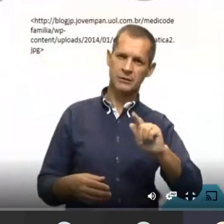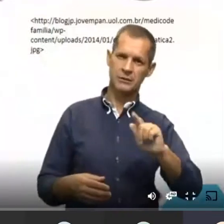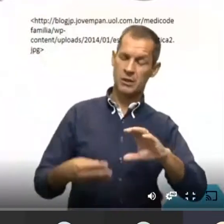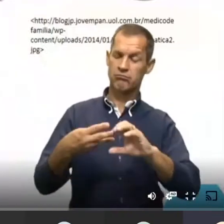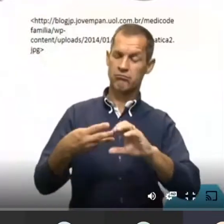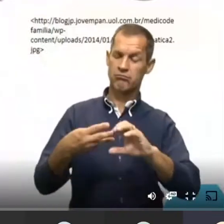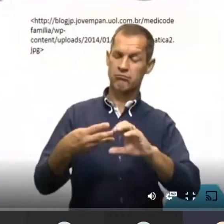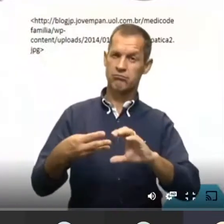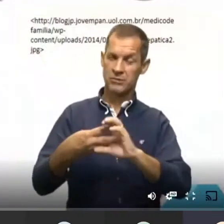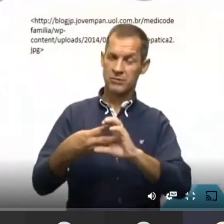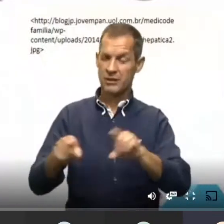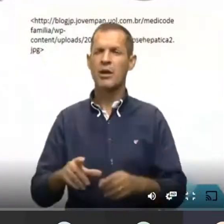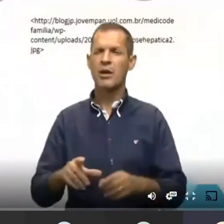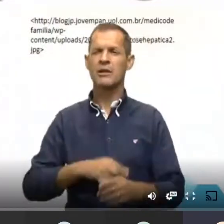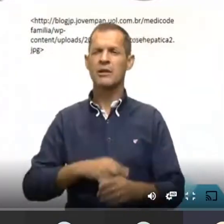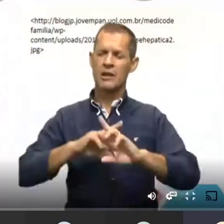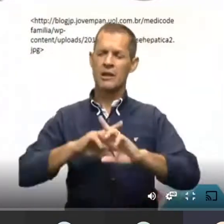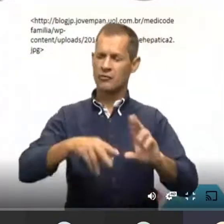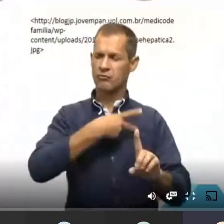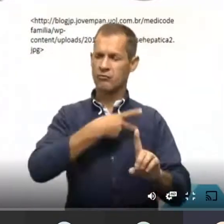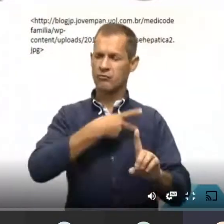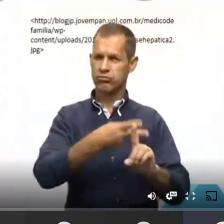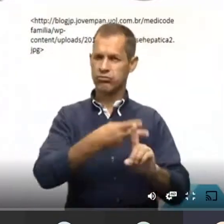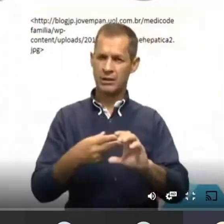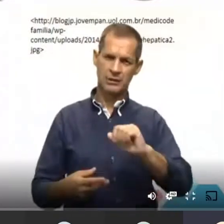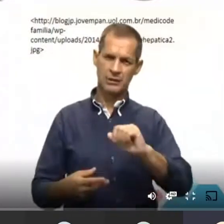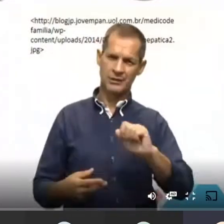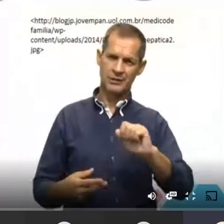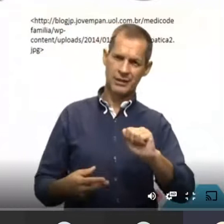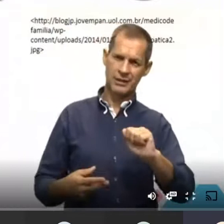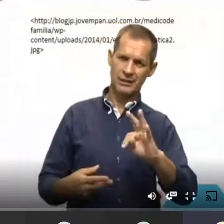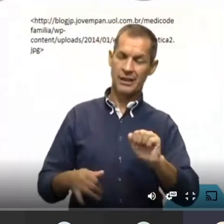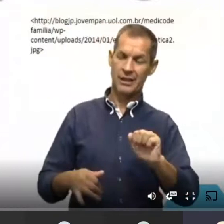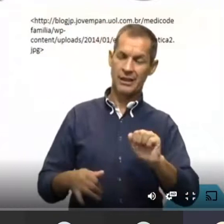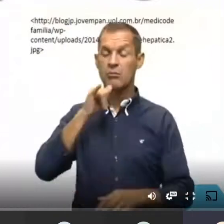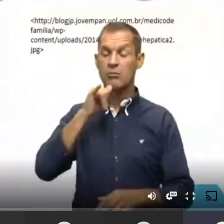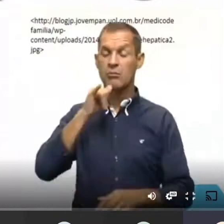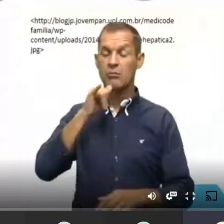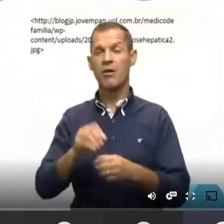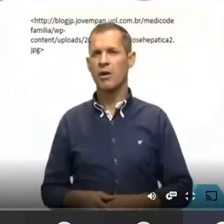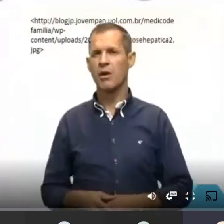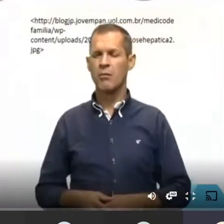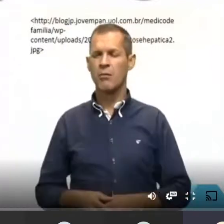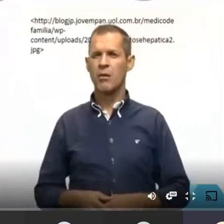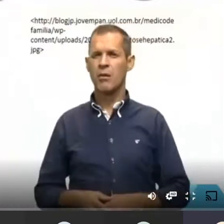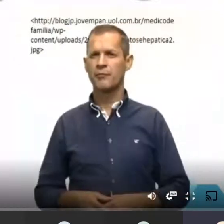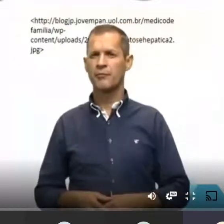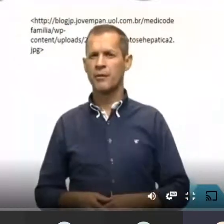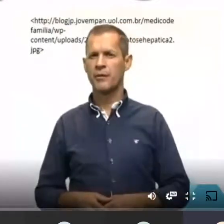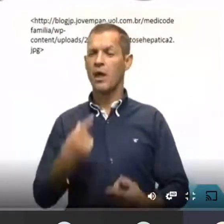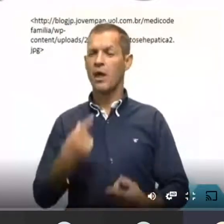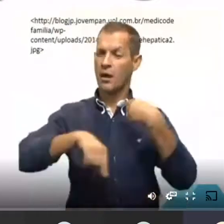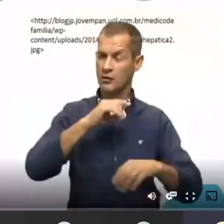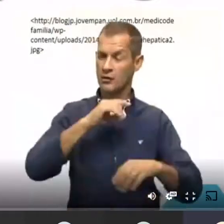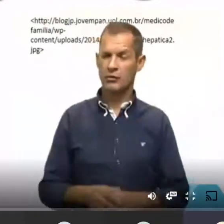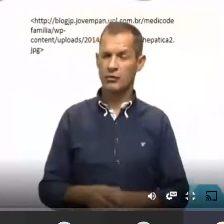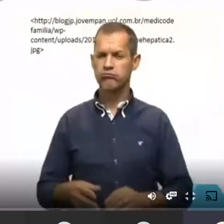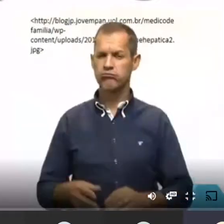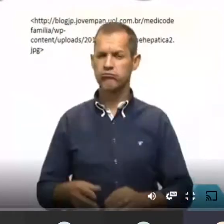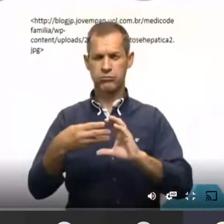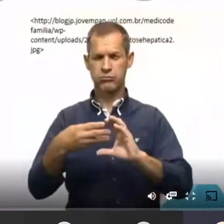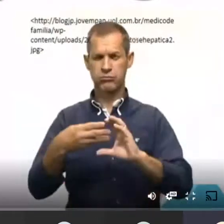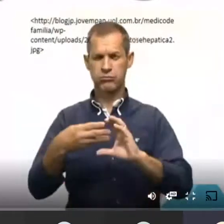depressão de ATP causa múltiplos efeitos em cascata, né? Por exemplo, ele vai fazer a bomba de sódio e potássio da célula